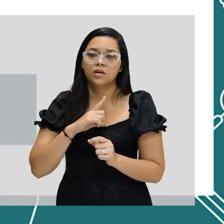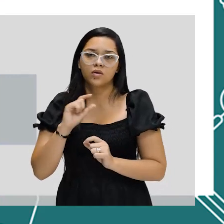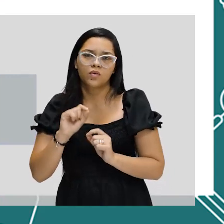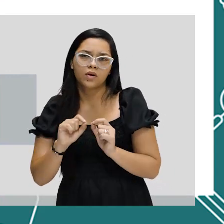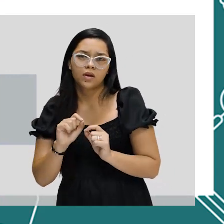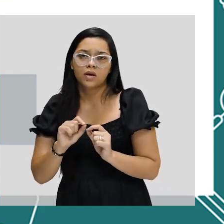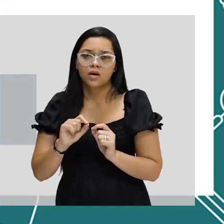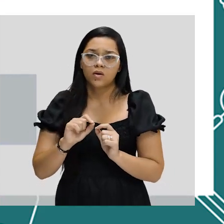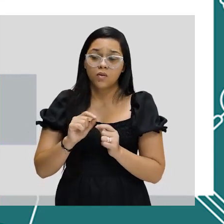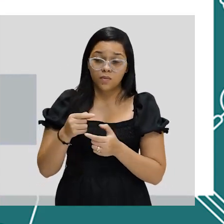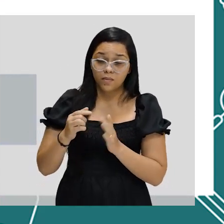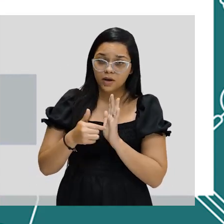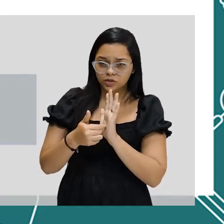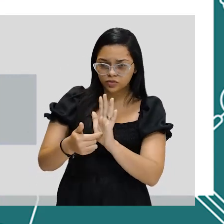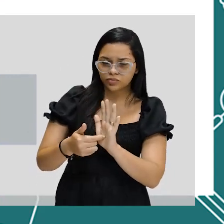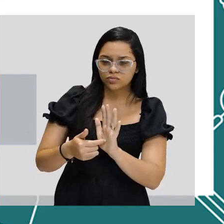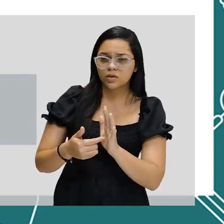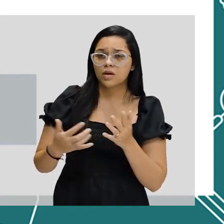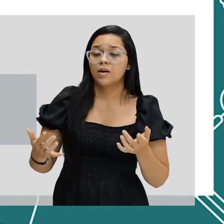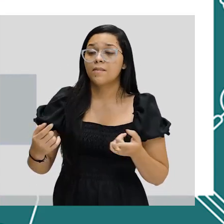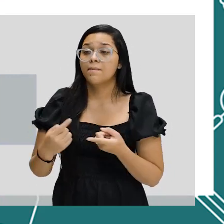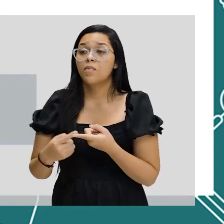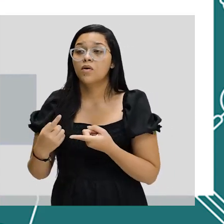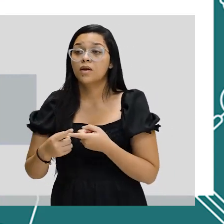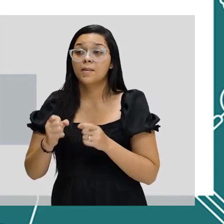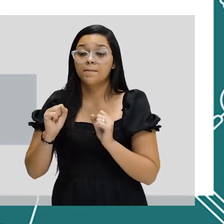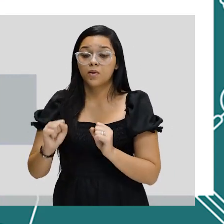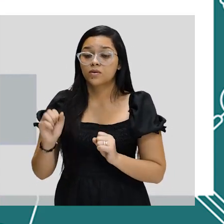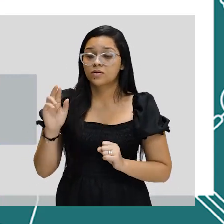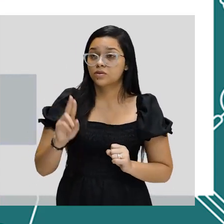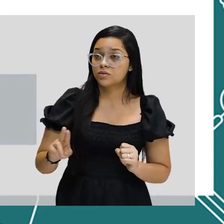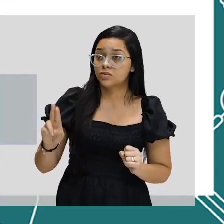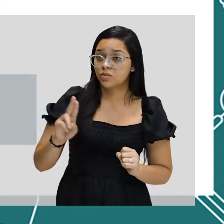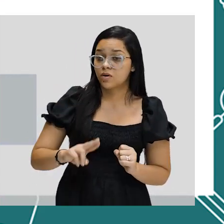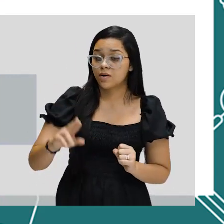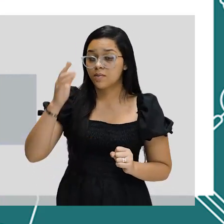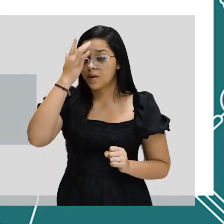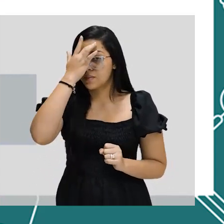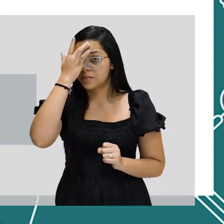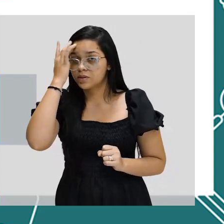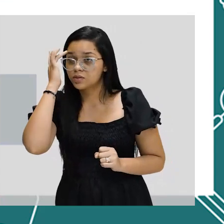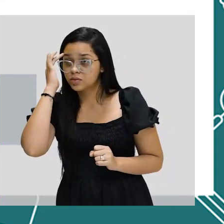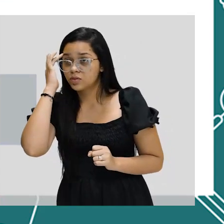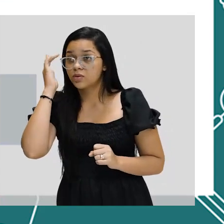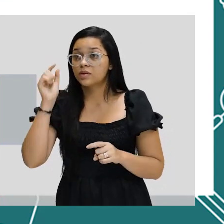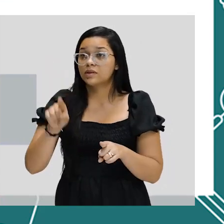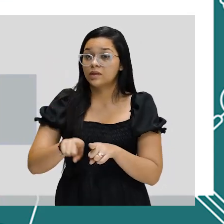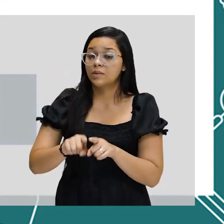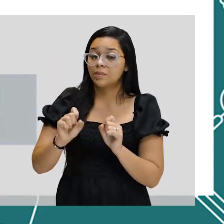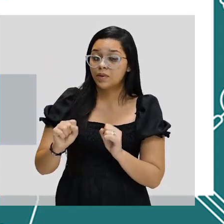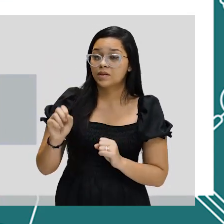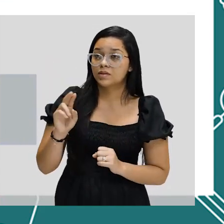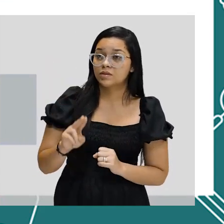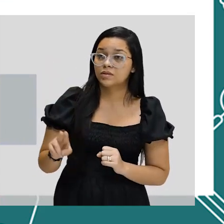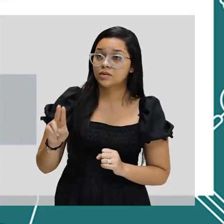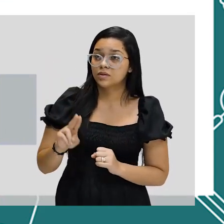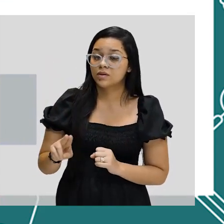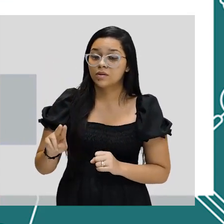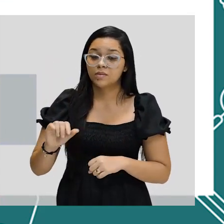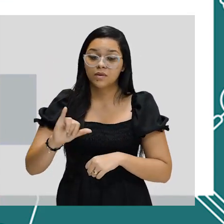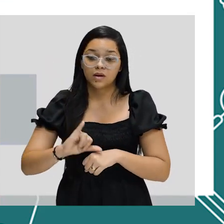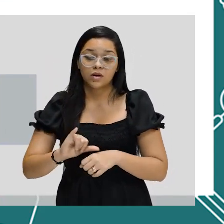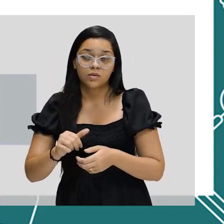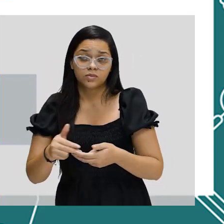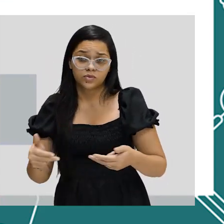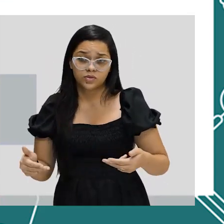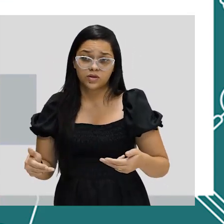coringa, porque na língua inglesa, ele tanto pode ser usado para pessoa, quanto ele pode ser usado para